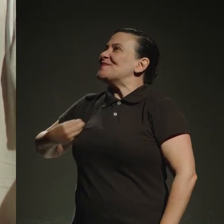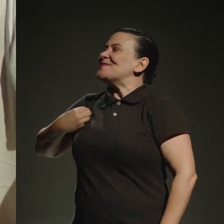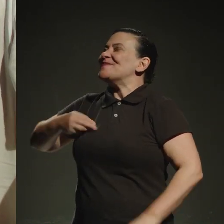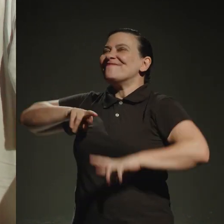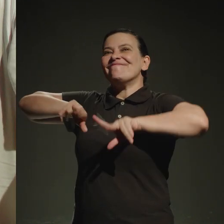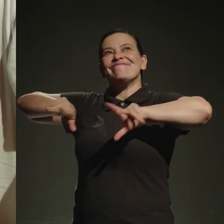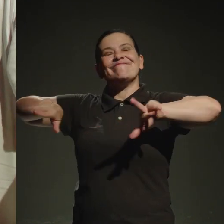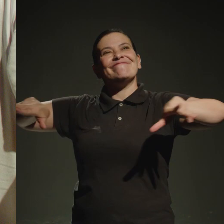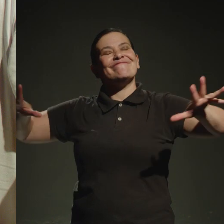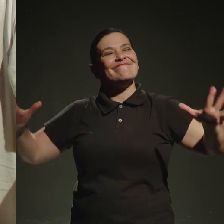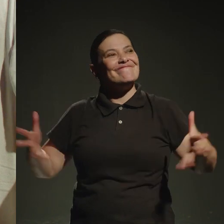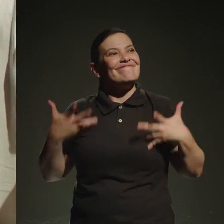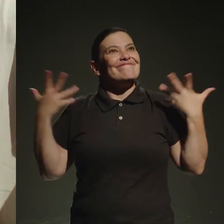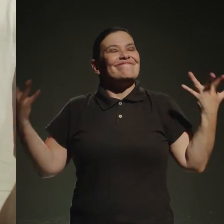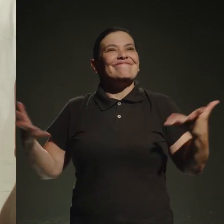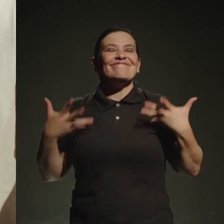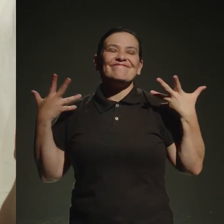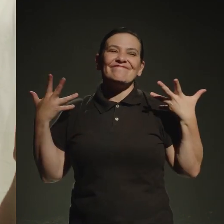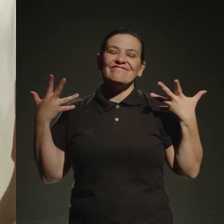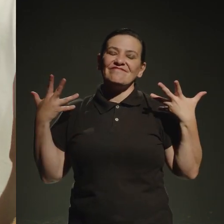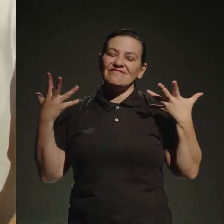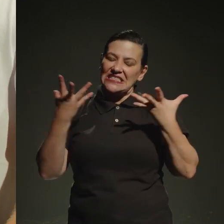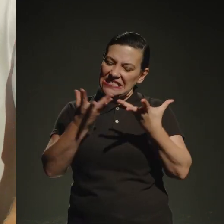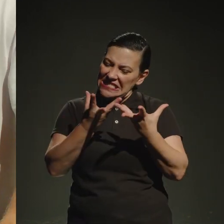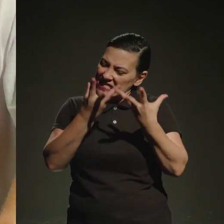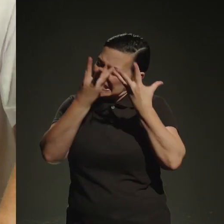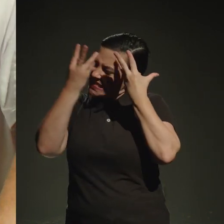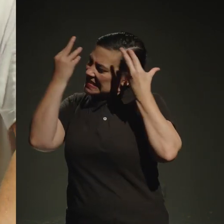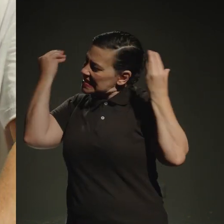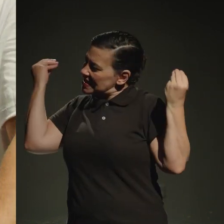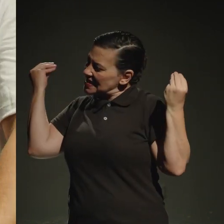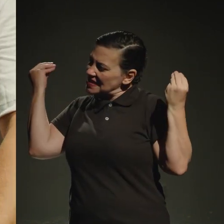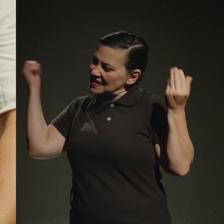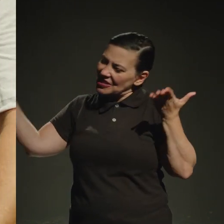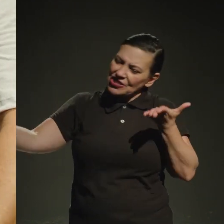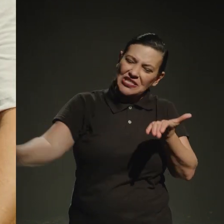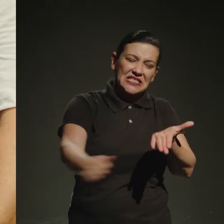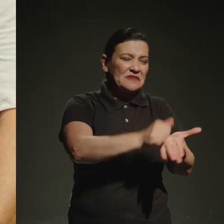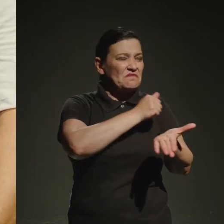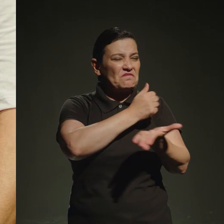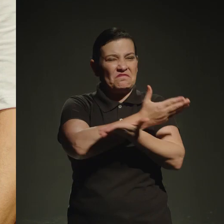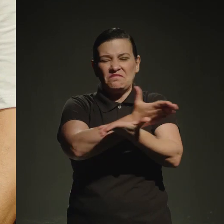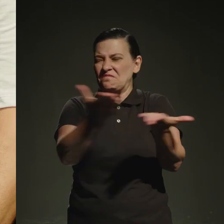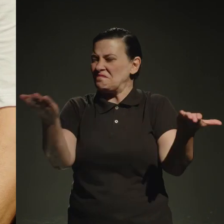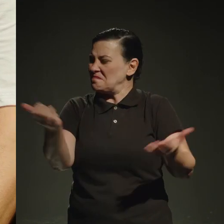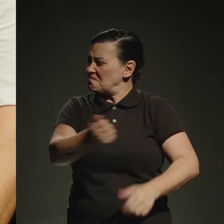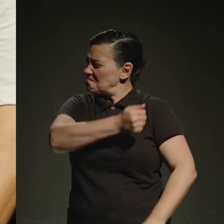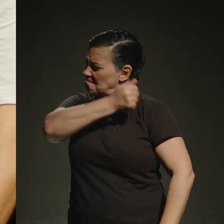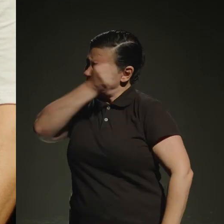Esquece-me. Esqueçam-me todos. Estou exausto desta farsa.